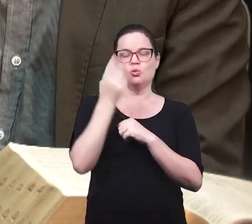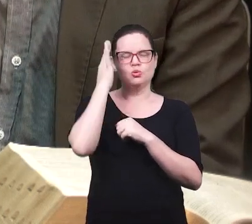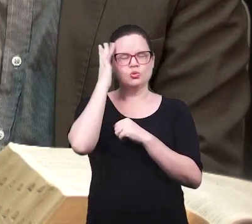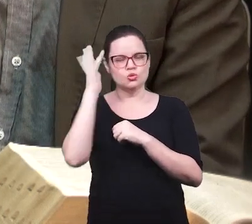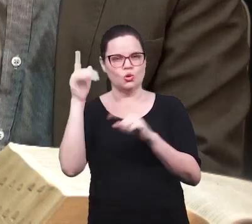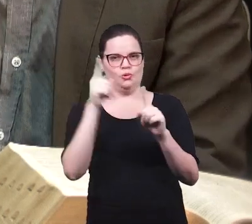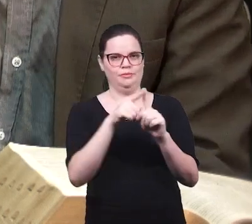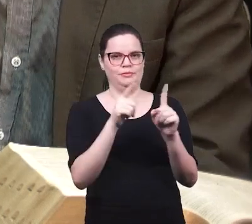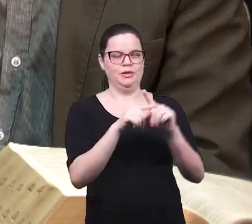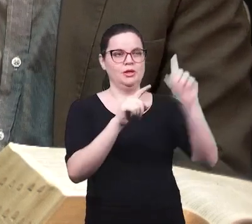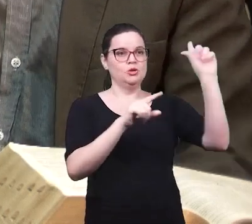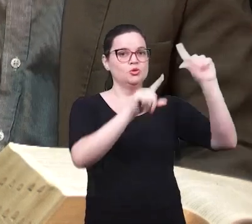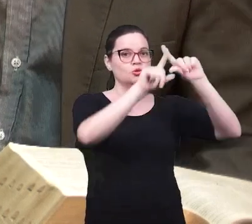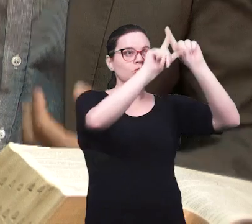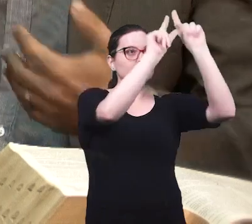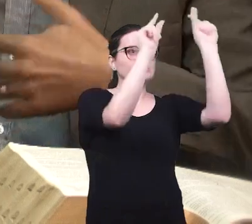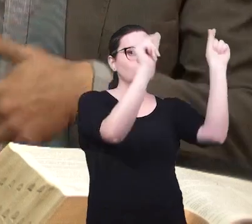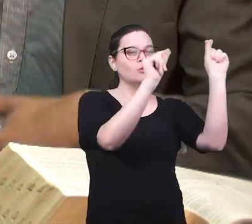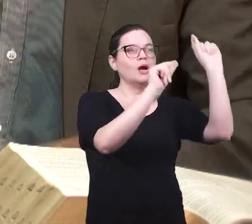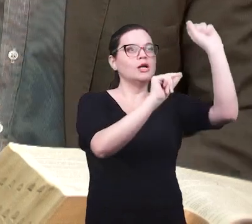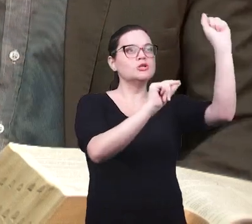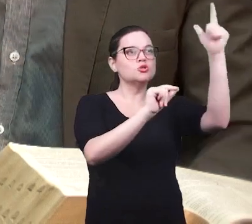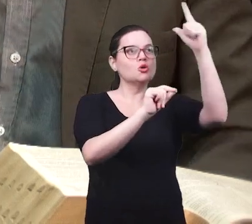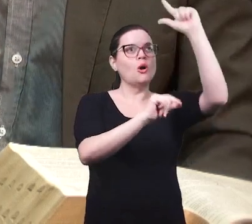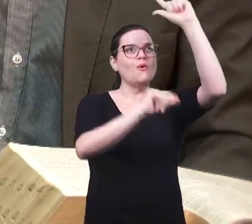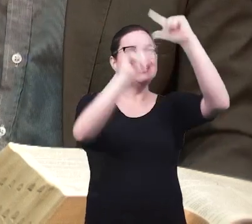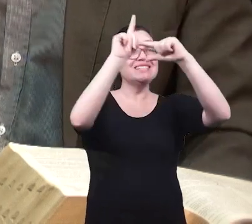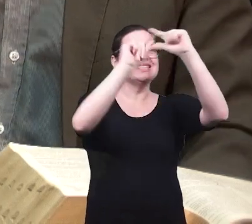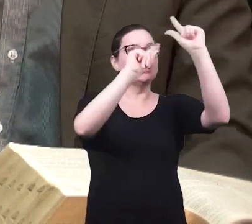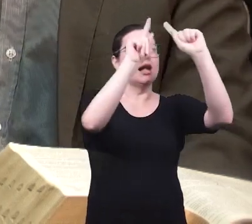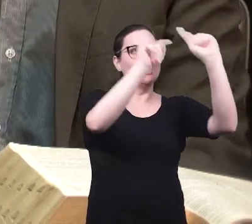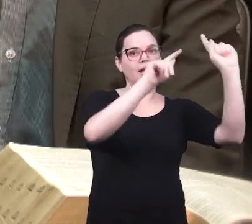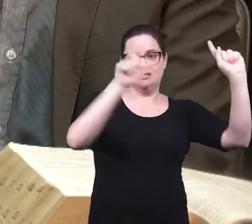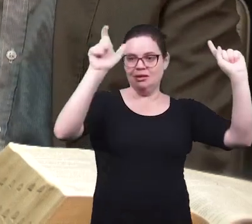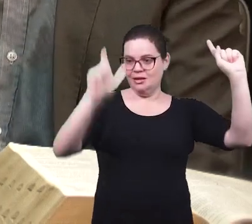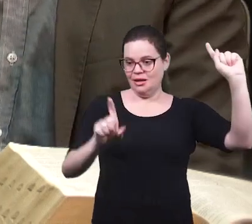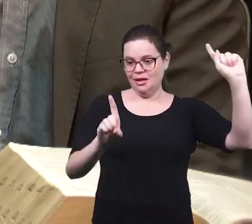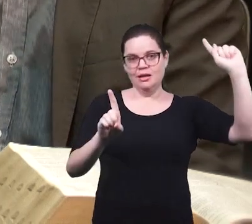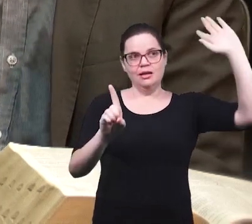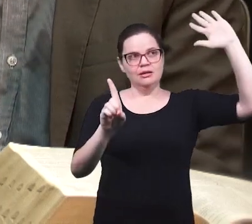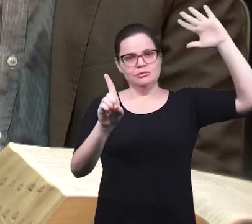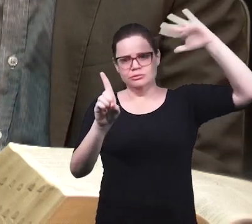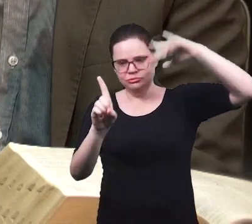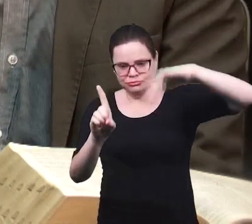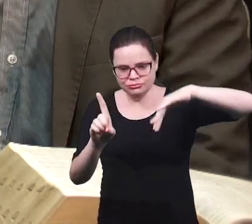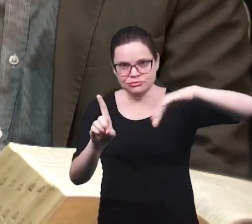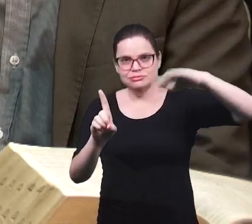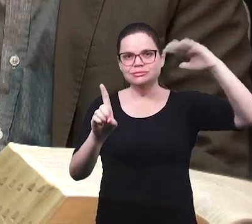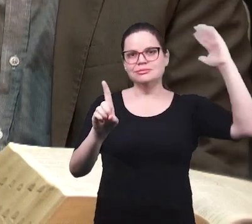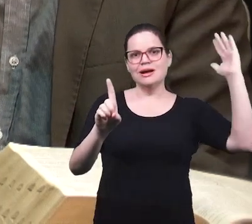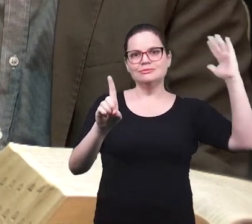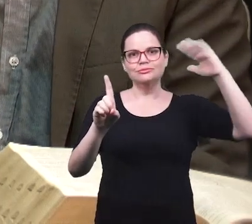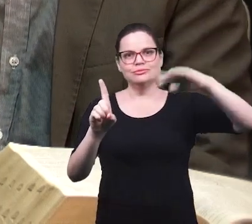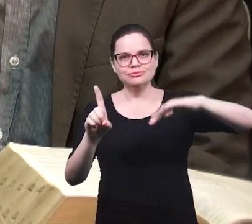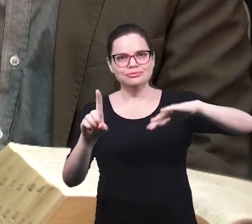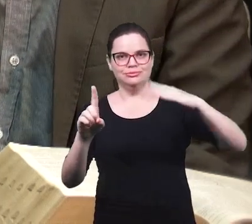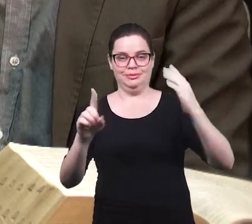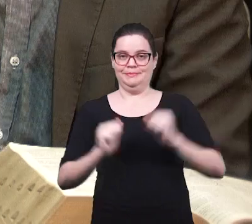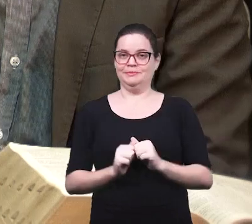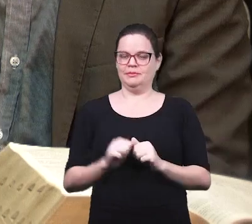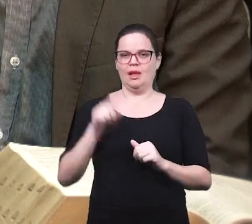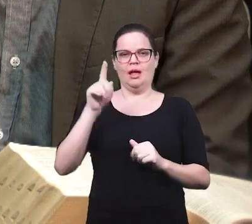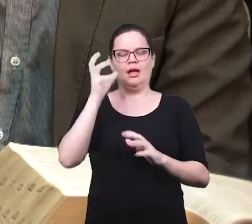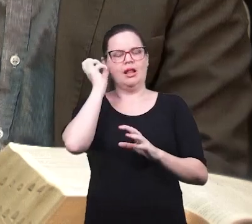a lua e as estrelas se inclinavam sobre ele. Então, nós vemos que logo após ele ter um